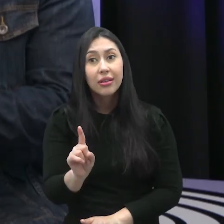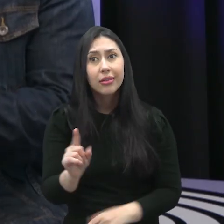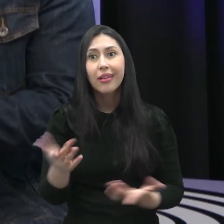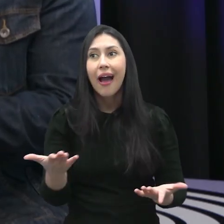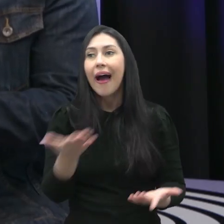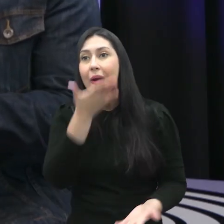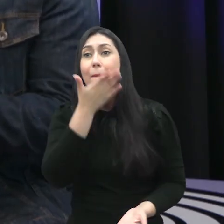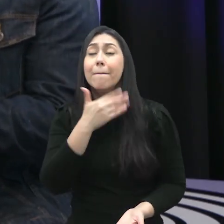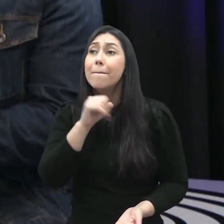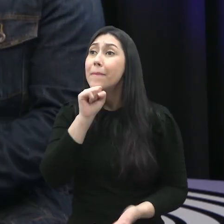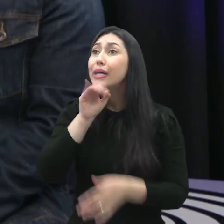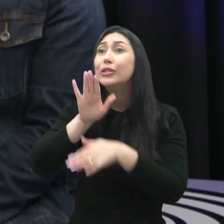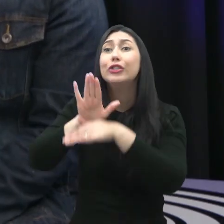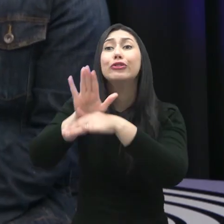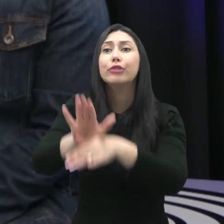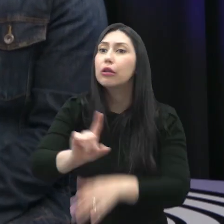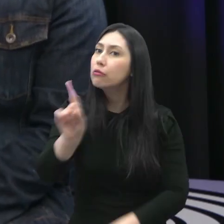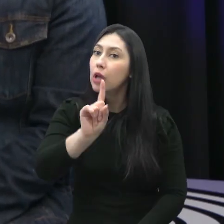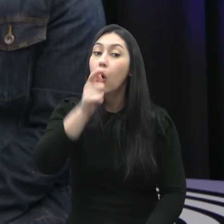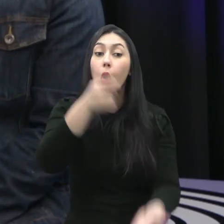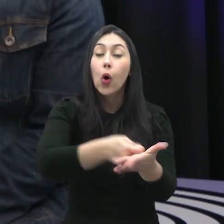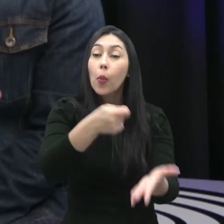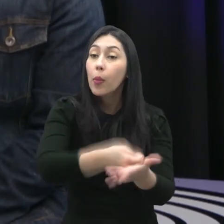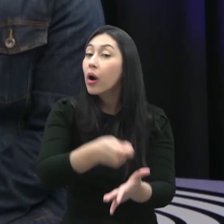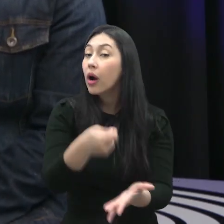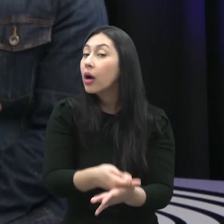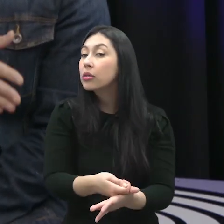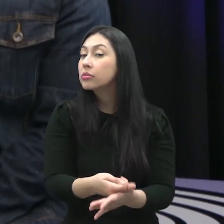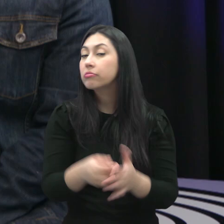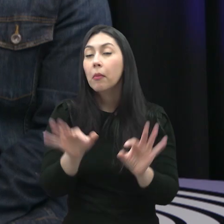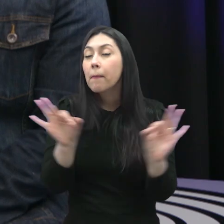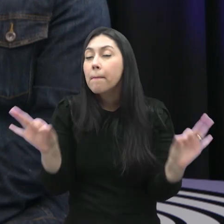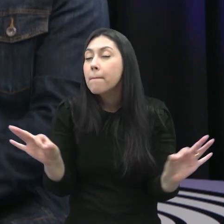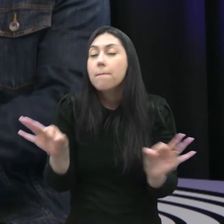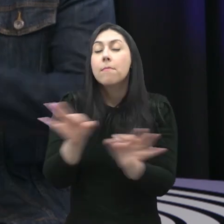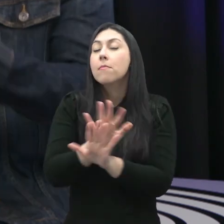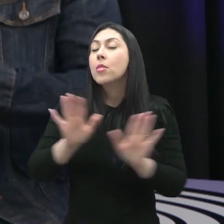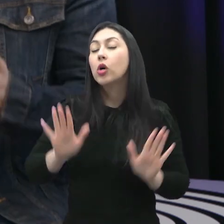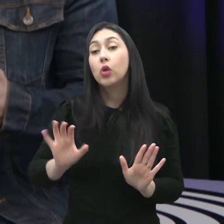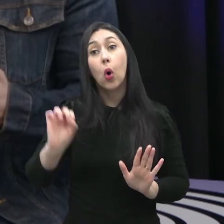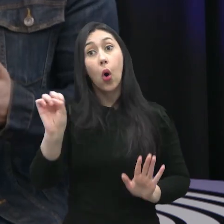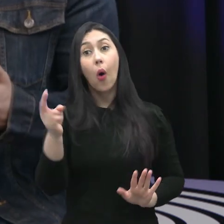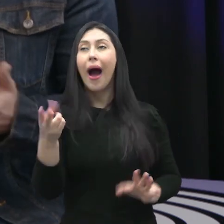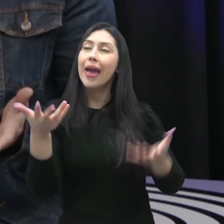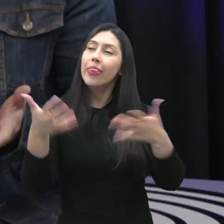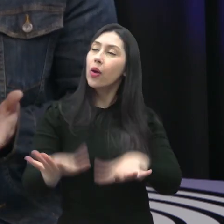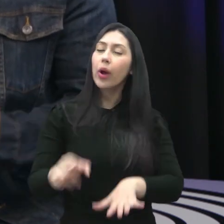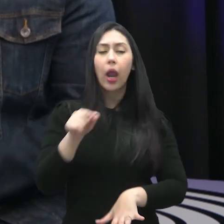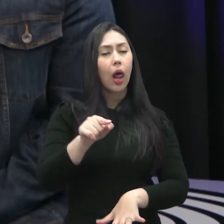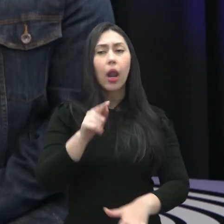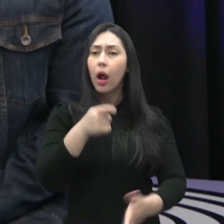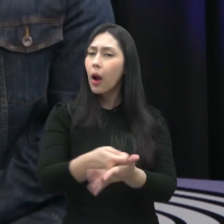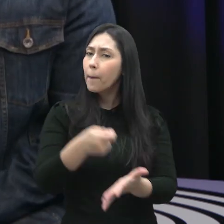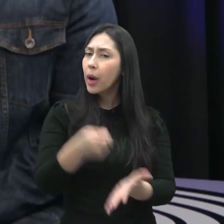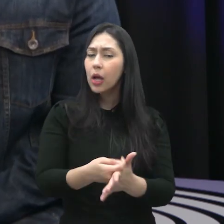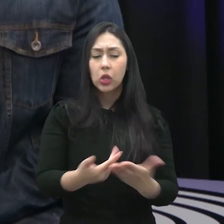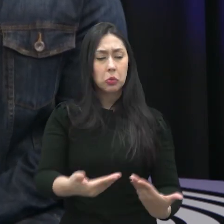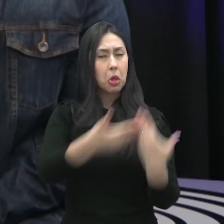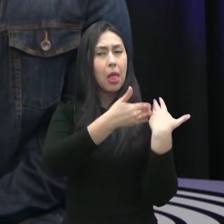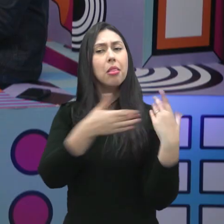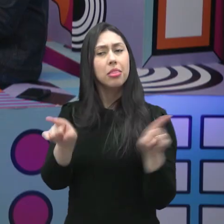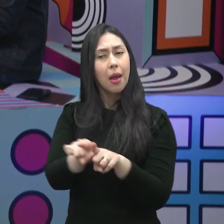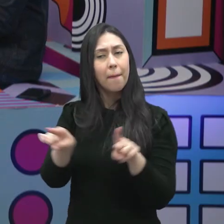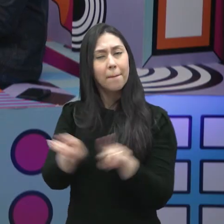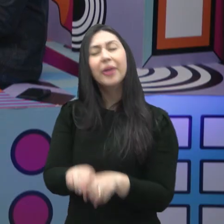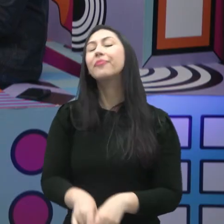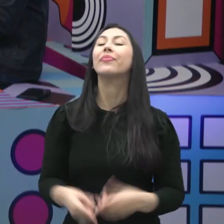por ser pai. Quando a gente fala, você tá fazendo o papel de pai, tá fazendo obrigação de pai. Então, tá fazendo a obrigação de não ser pai também, nesse caso. Agora, vamos voltar aqui